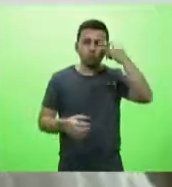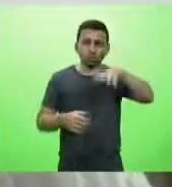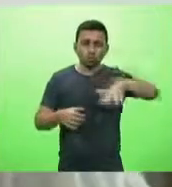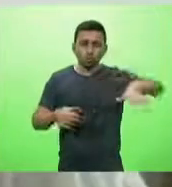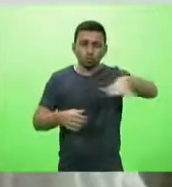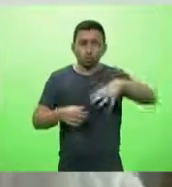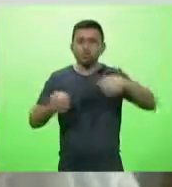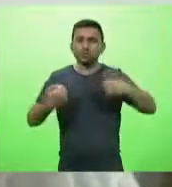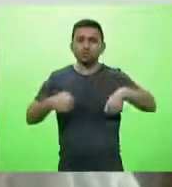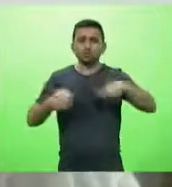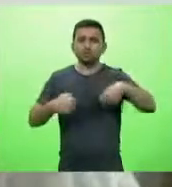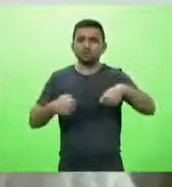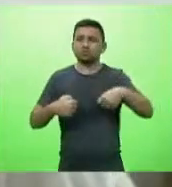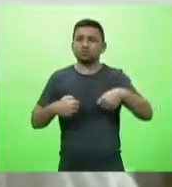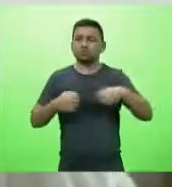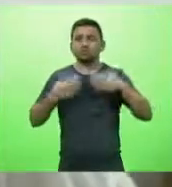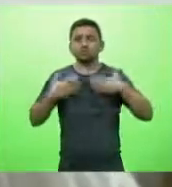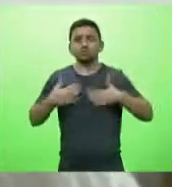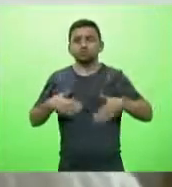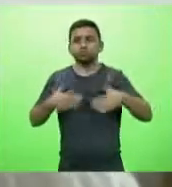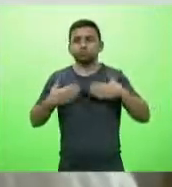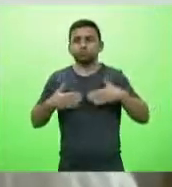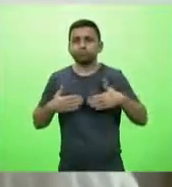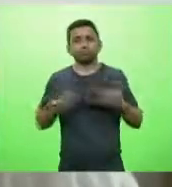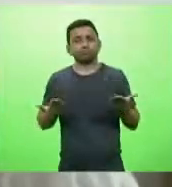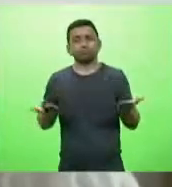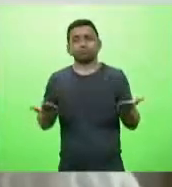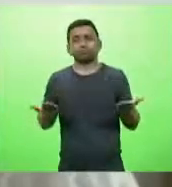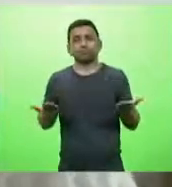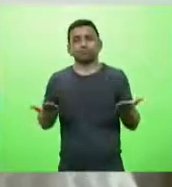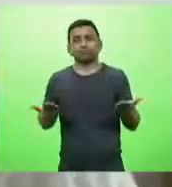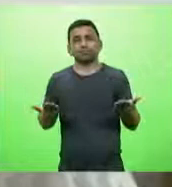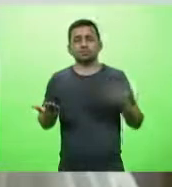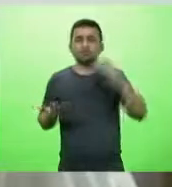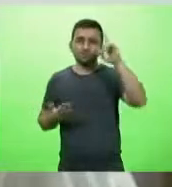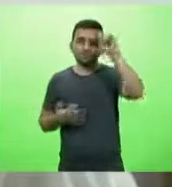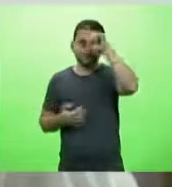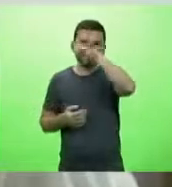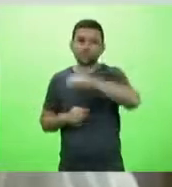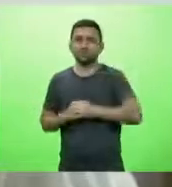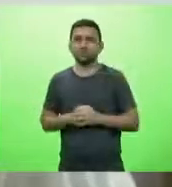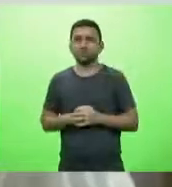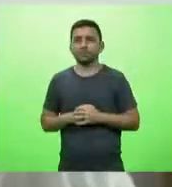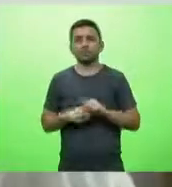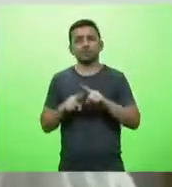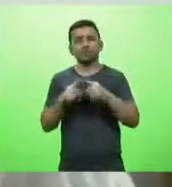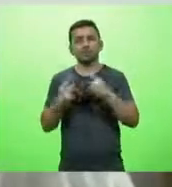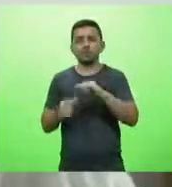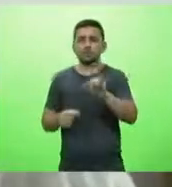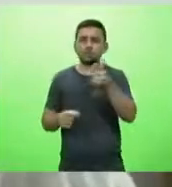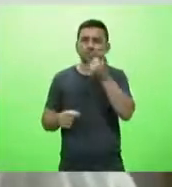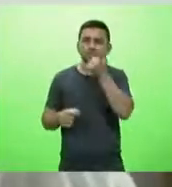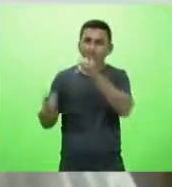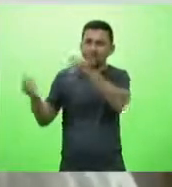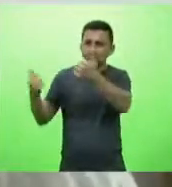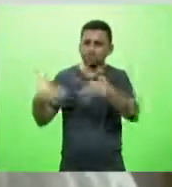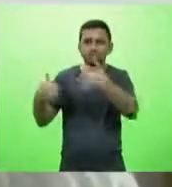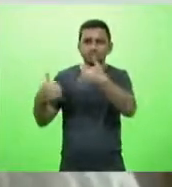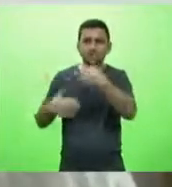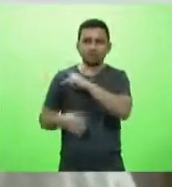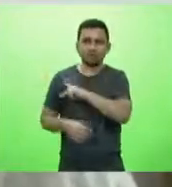respirando com equipamentos, né? Basicamente isso. Então, nós ouvimos todas as justificativas da